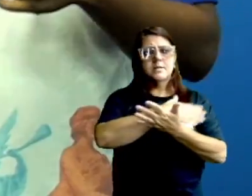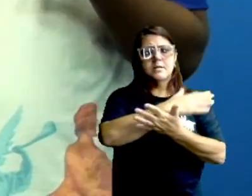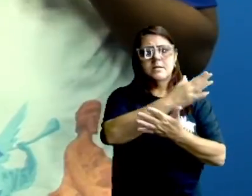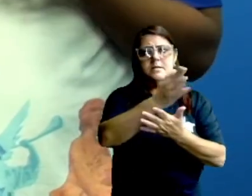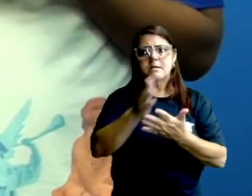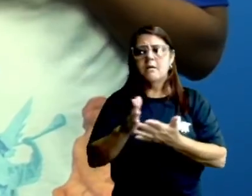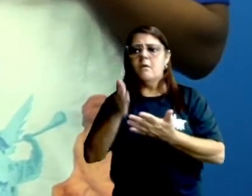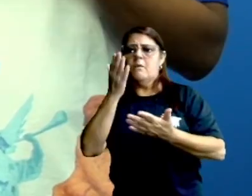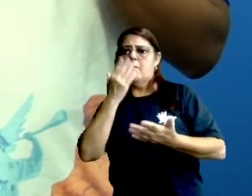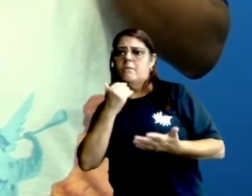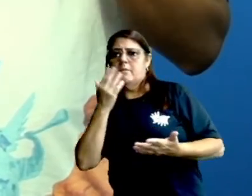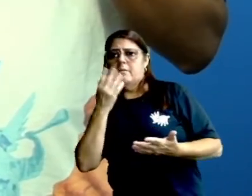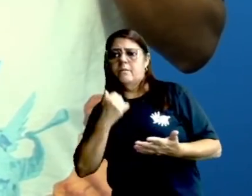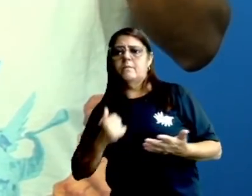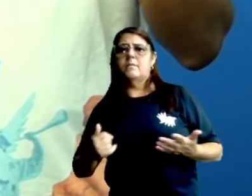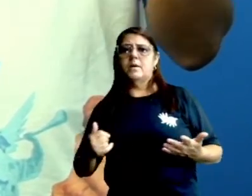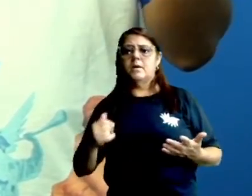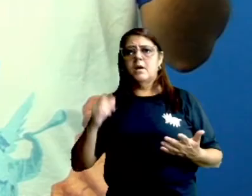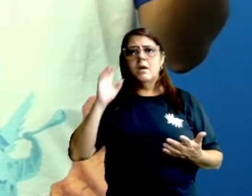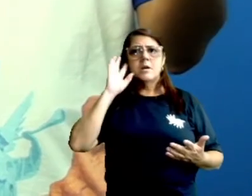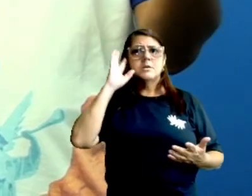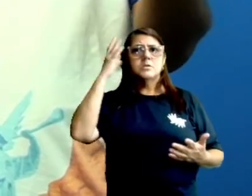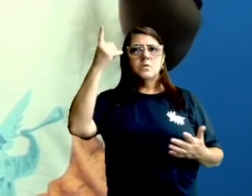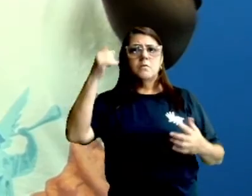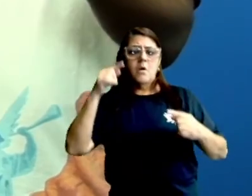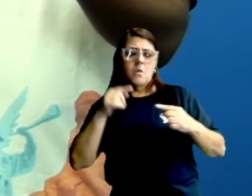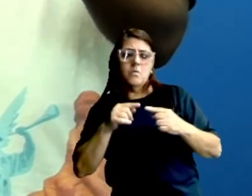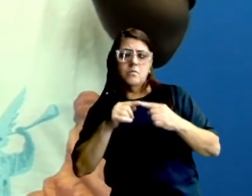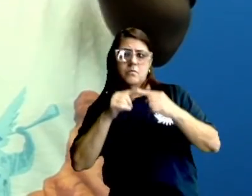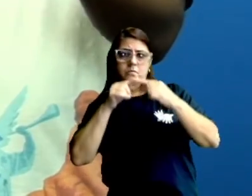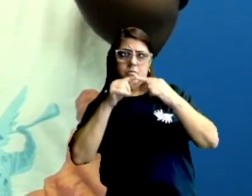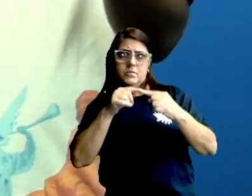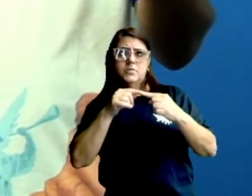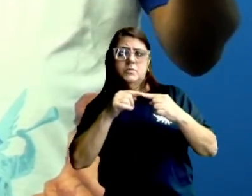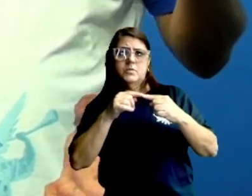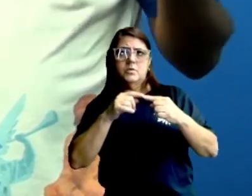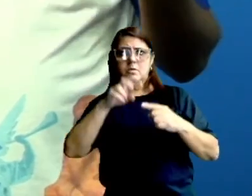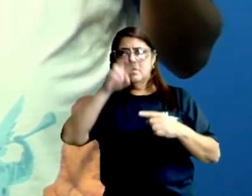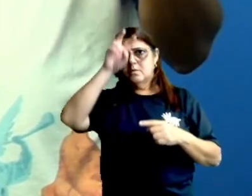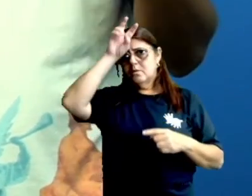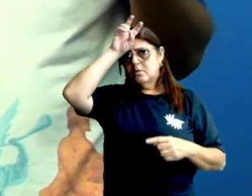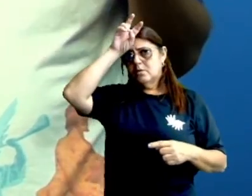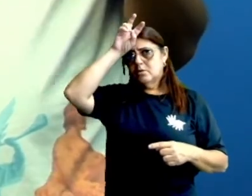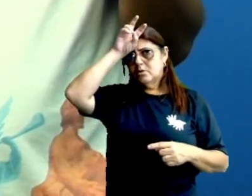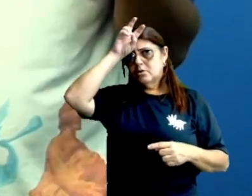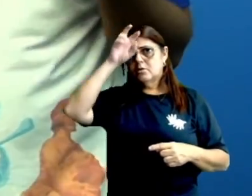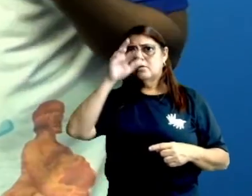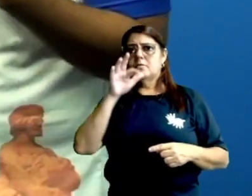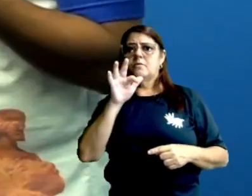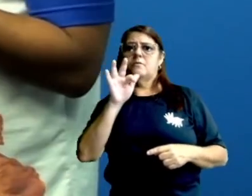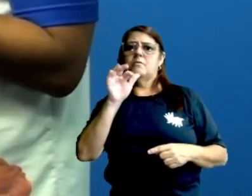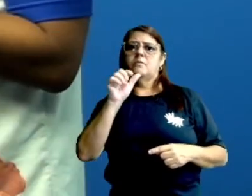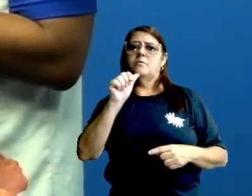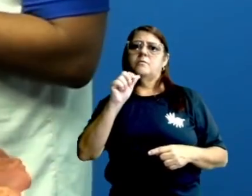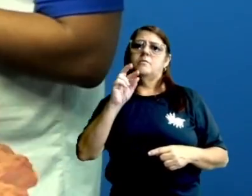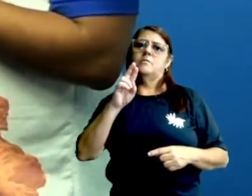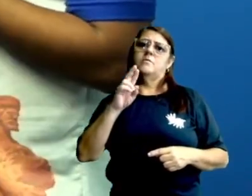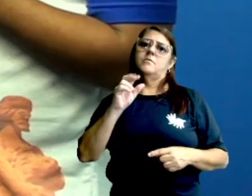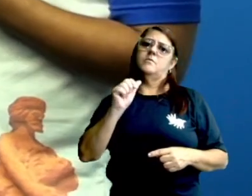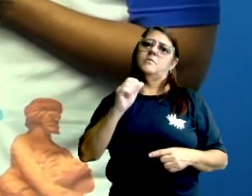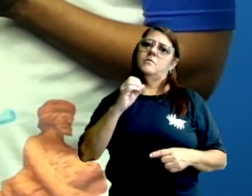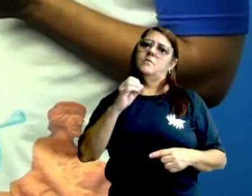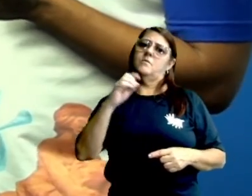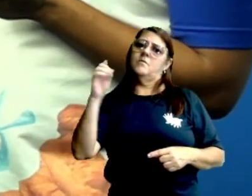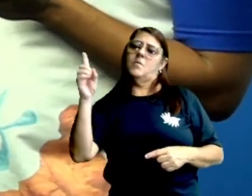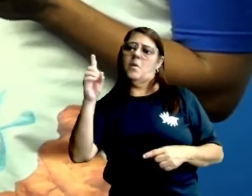dos alimentos então ele decidiu os objetivos daquele do Egito ali não era o faraó por ele ter uma Autoridade Divina